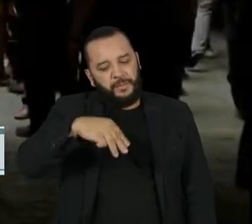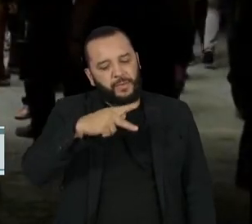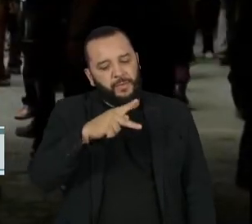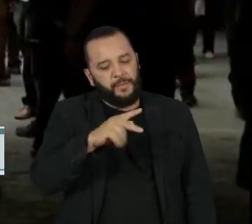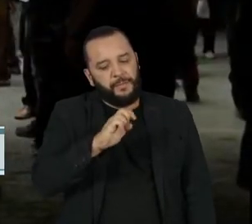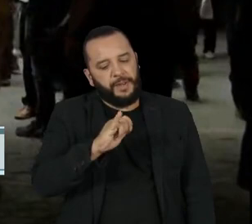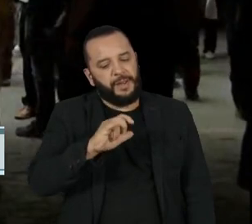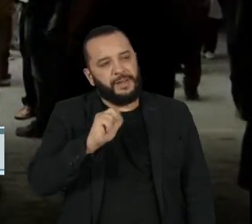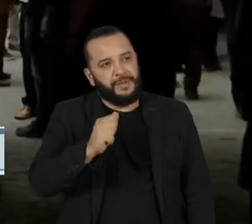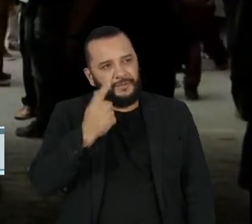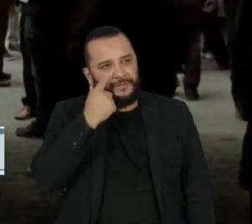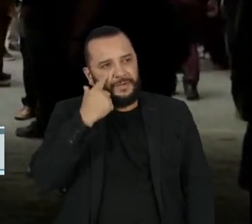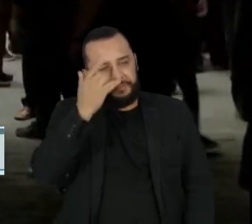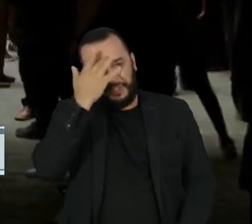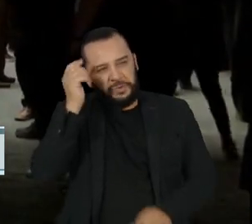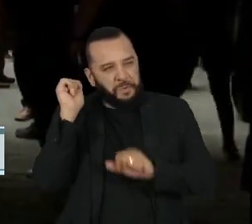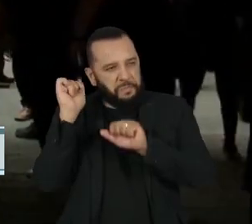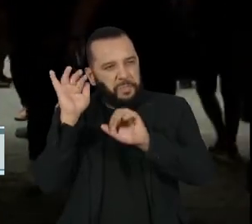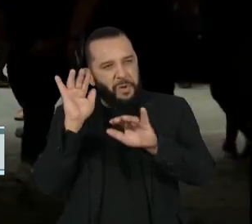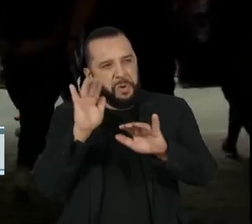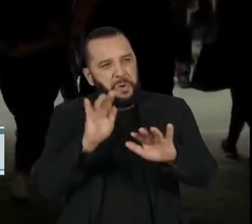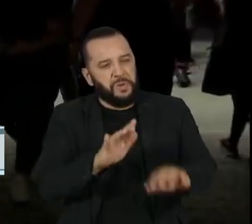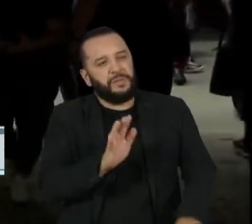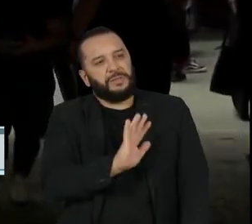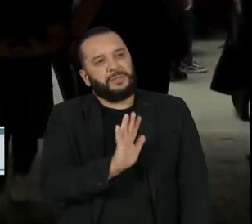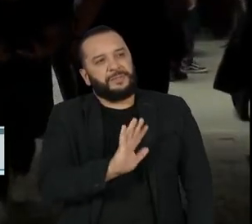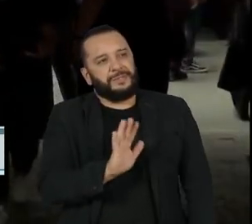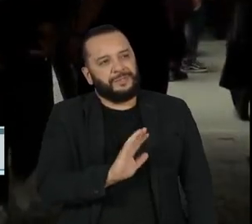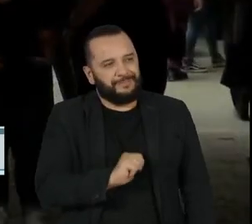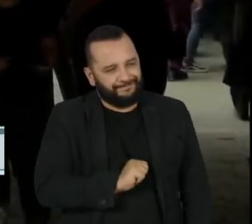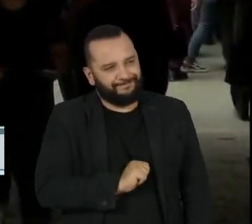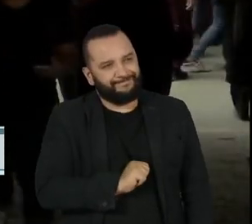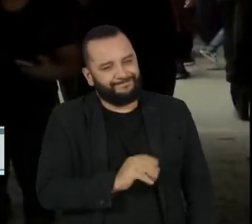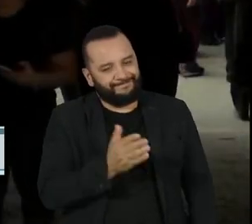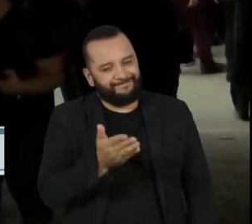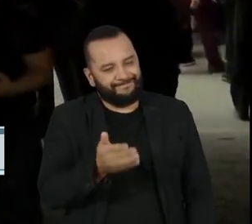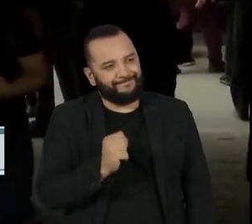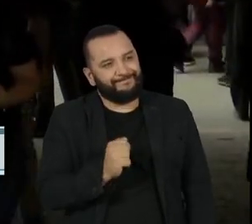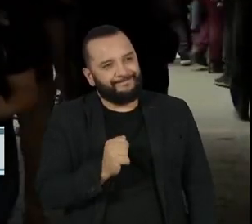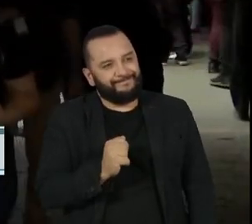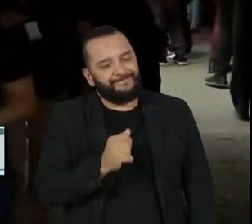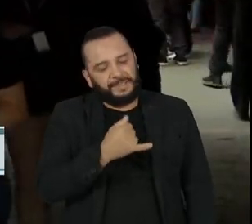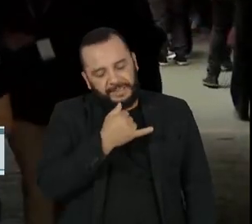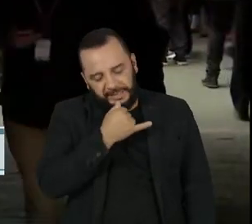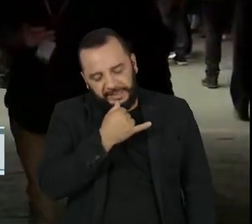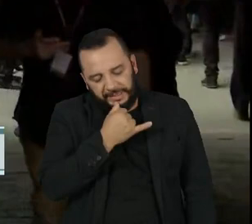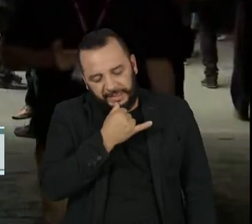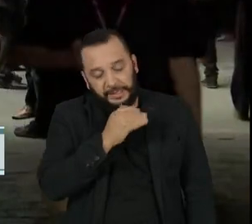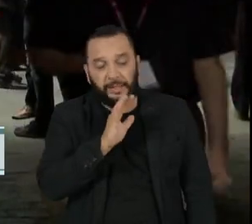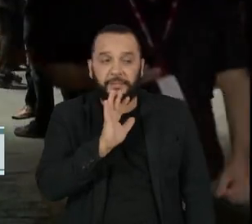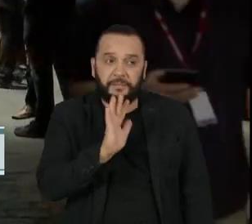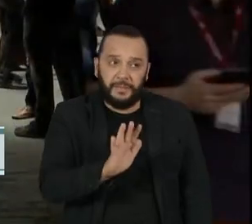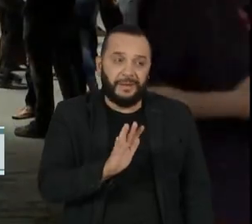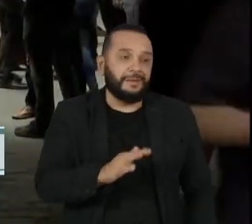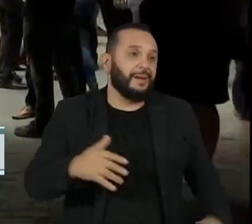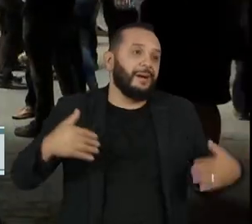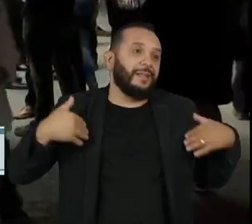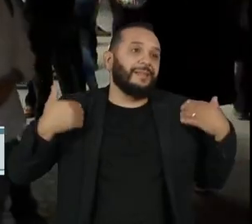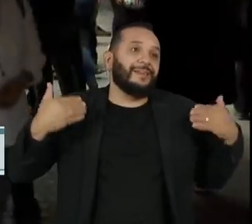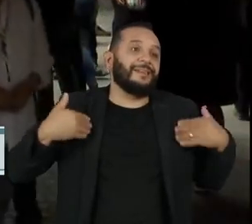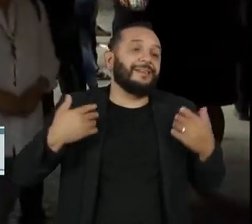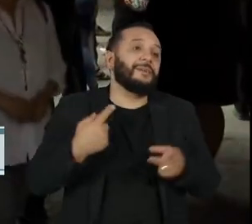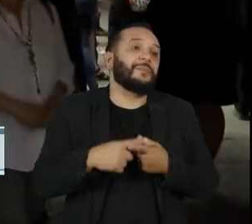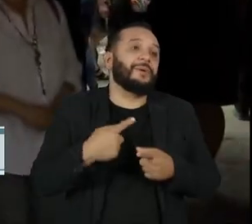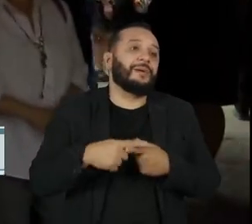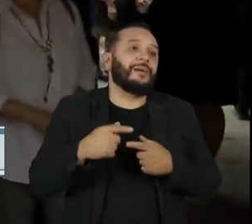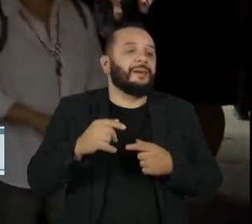gente bonita está aqui. Nós estamos nos despedindo com tristeza, mas com a alegria de termos esse